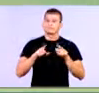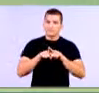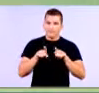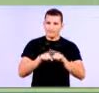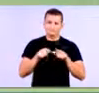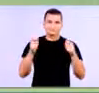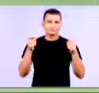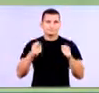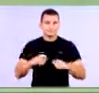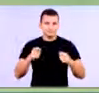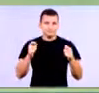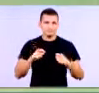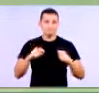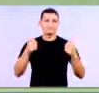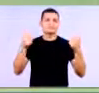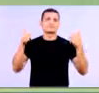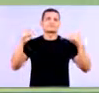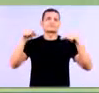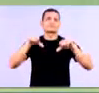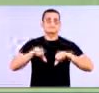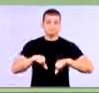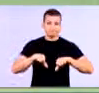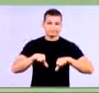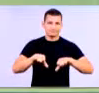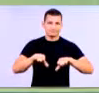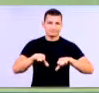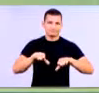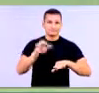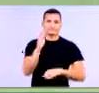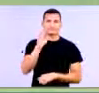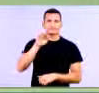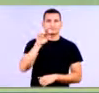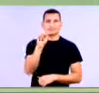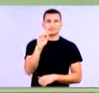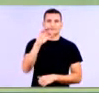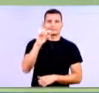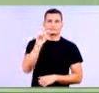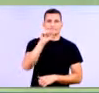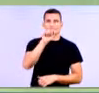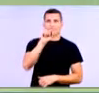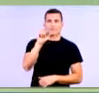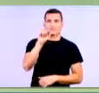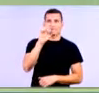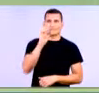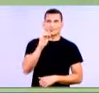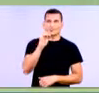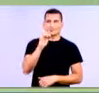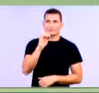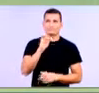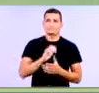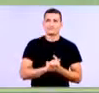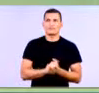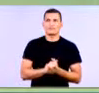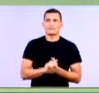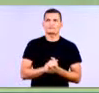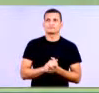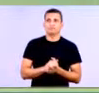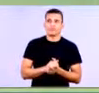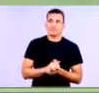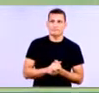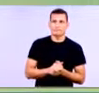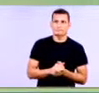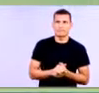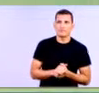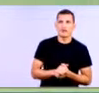uma possibilidade de um possível fracasso. É claro que ninguém quer que isso aconteça, mas esse fracasso,